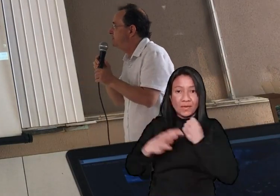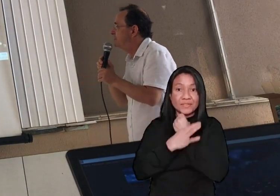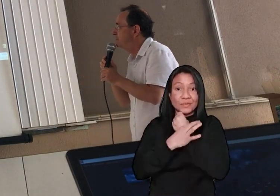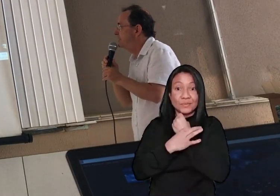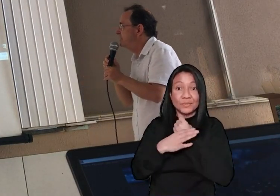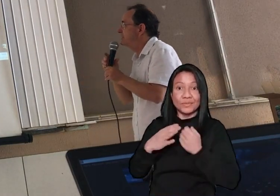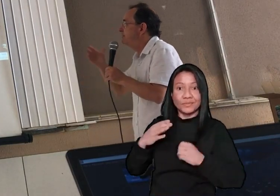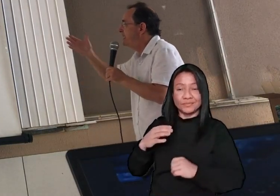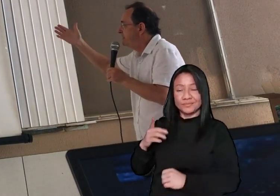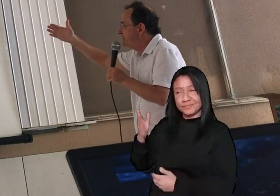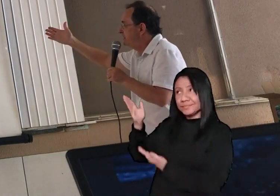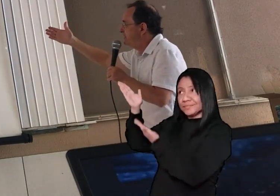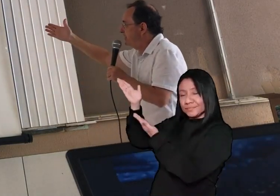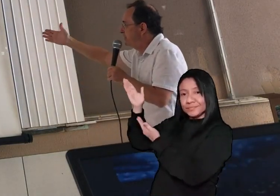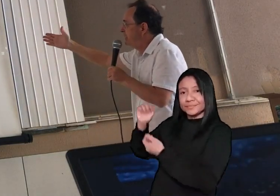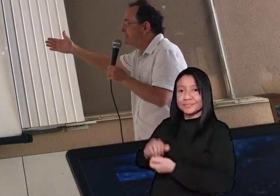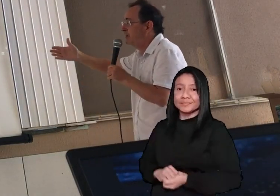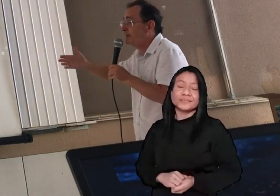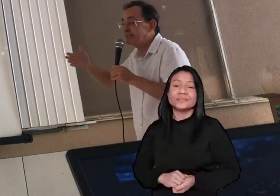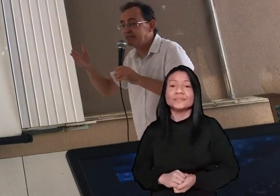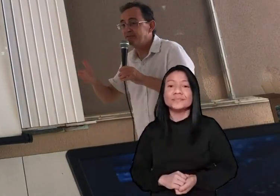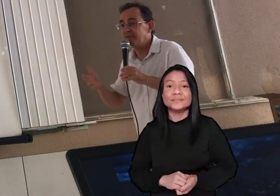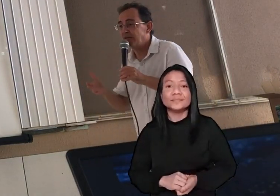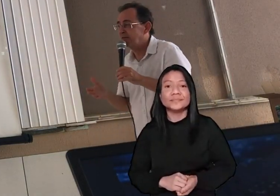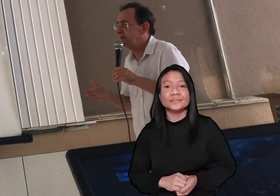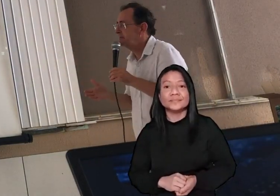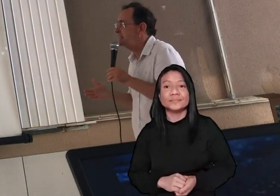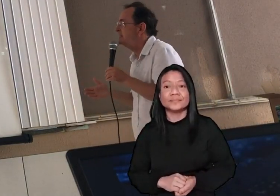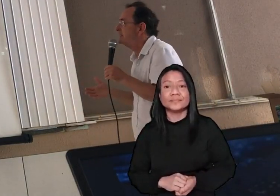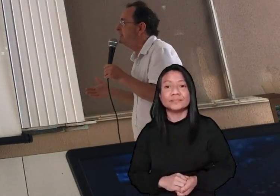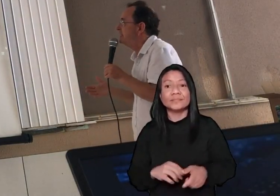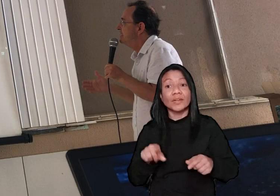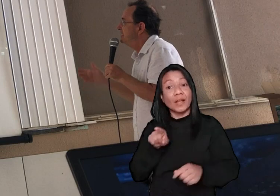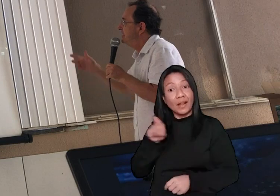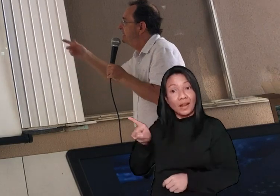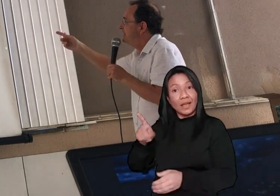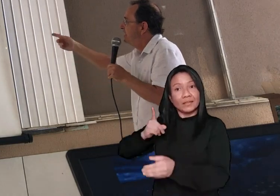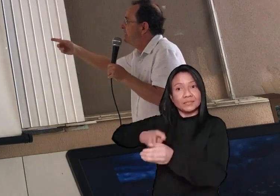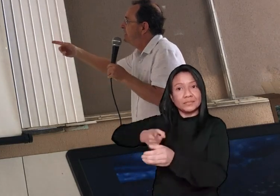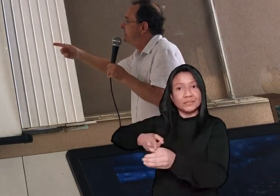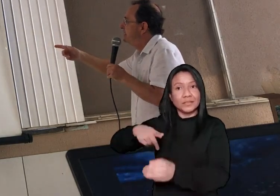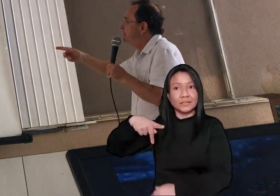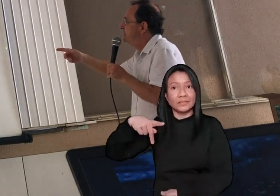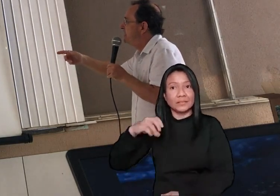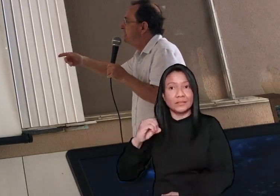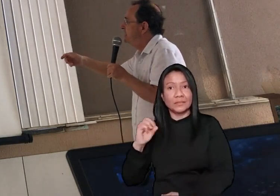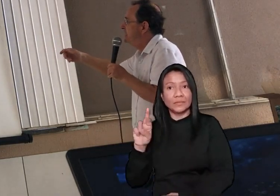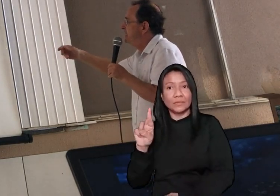Lá em Porto União, também no interior, ele trabalhou bastante no interior. Tá?